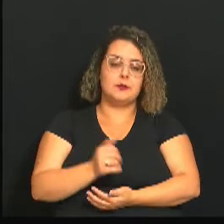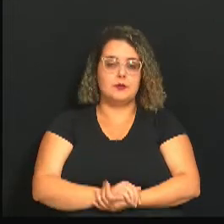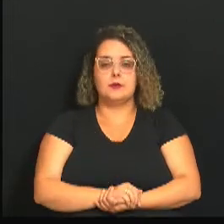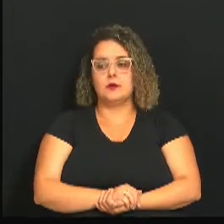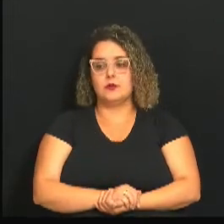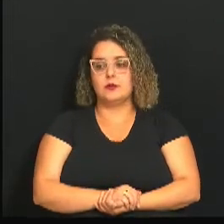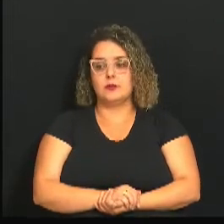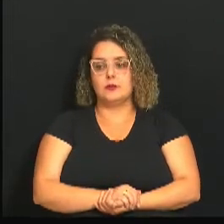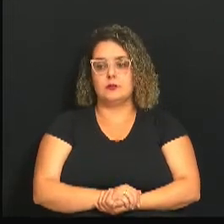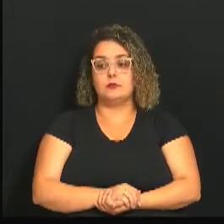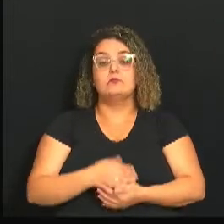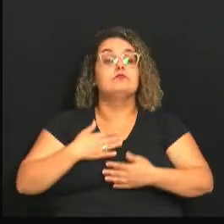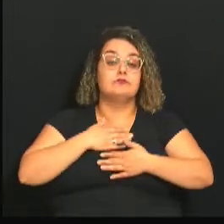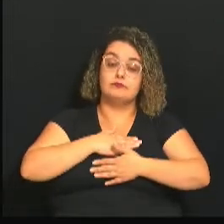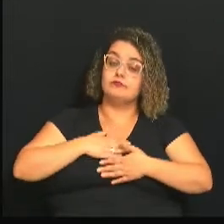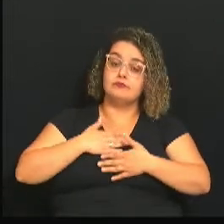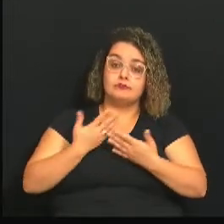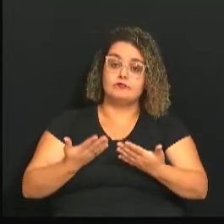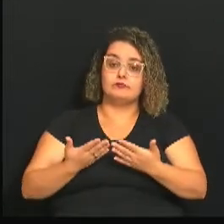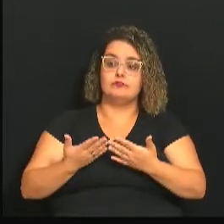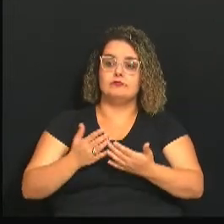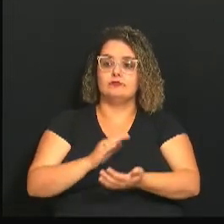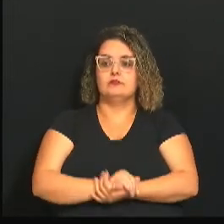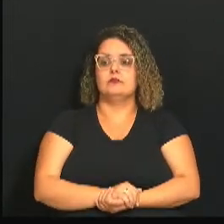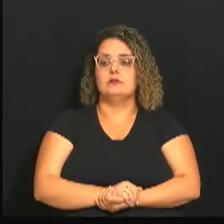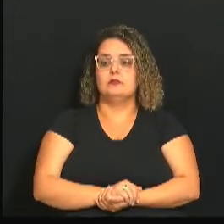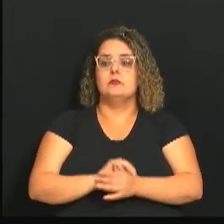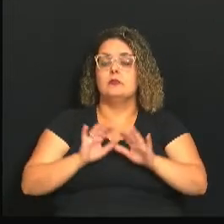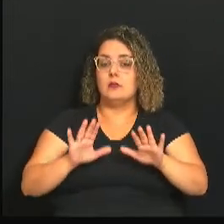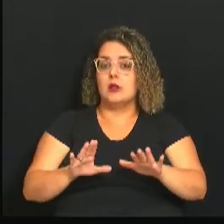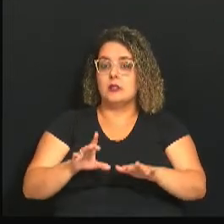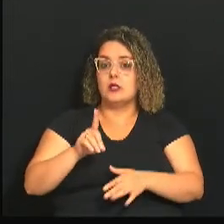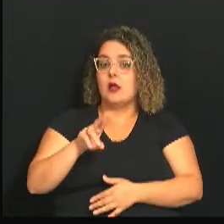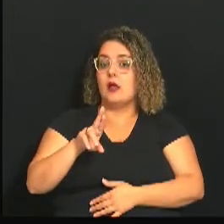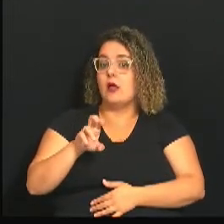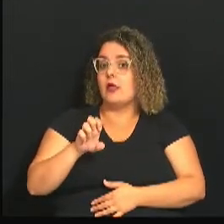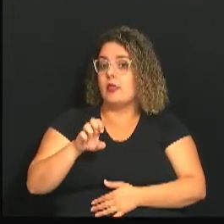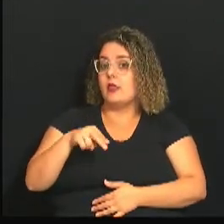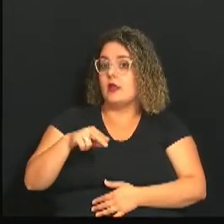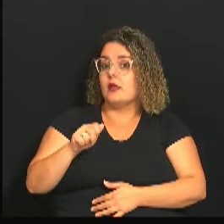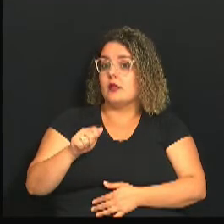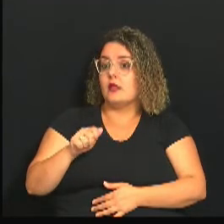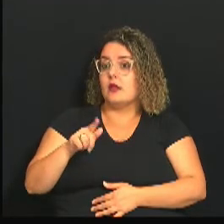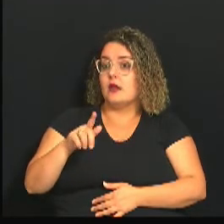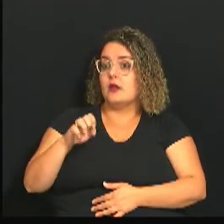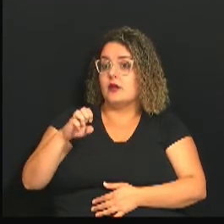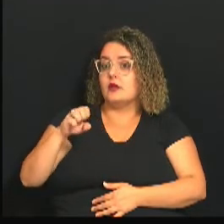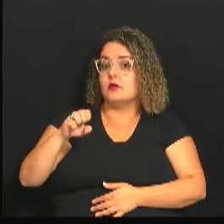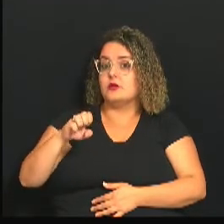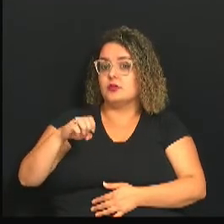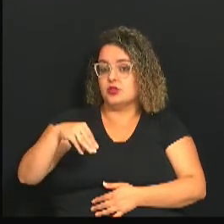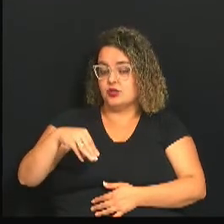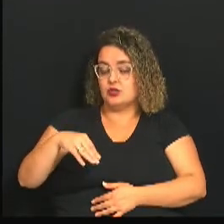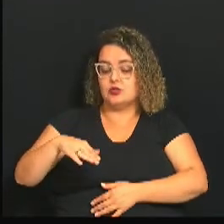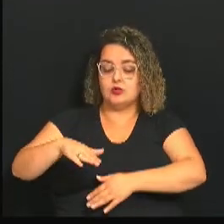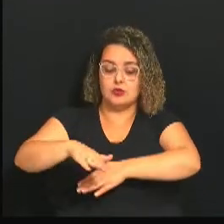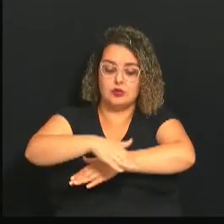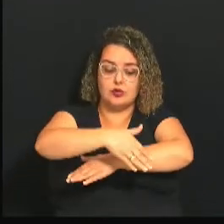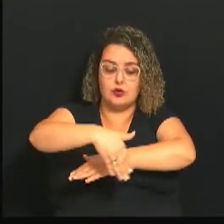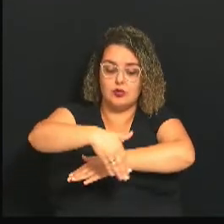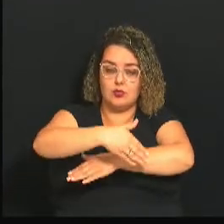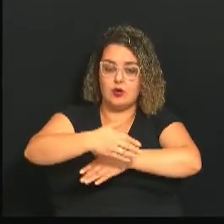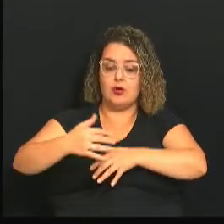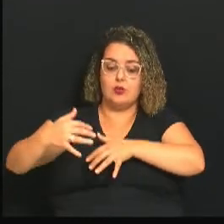ficou satisfeita. Porém, a drenagem numa das ruas está causando um sério problema, porque ela não